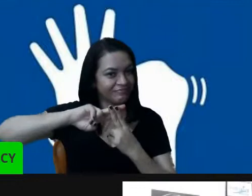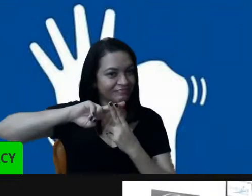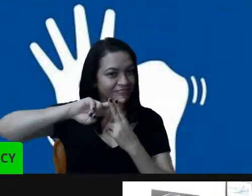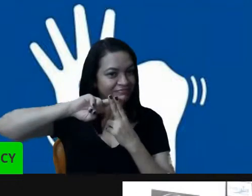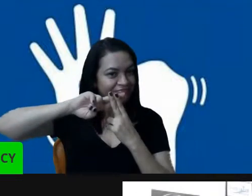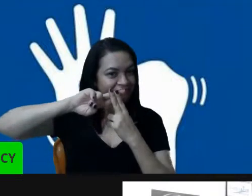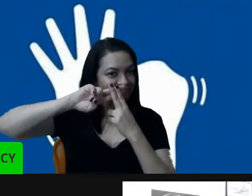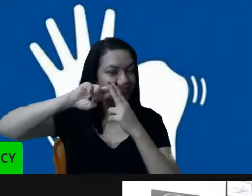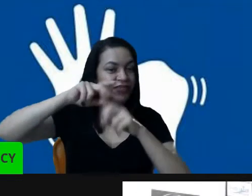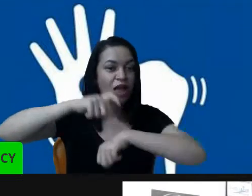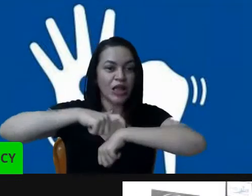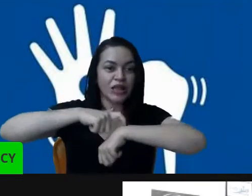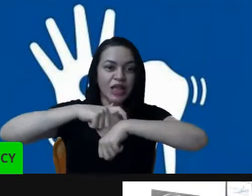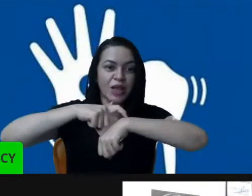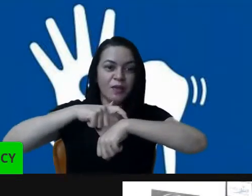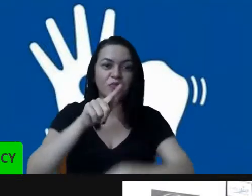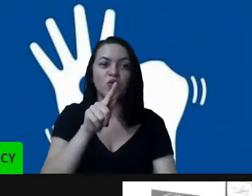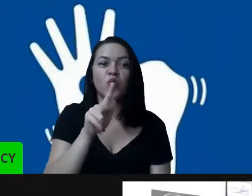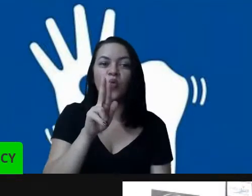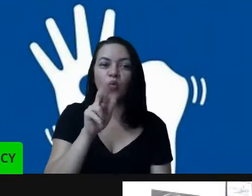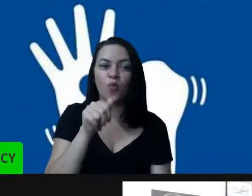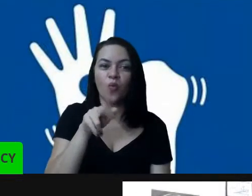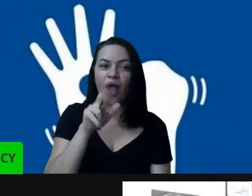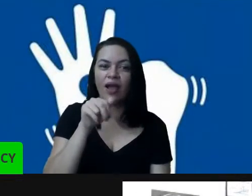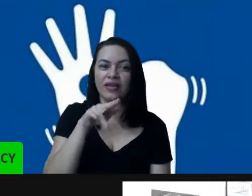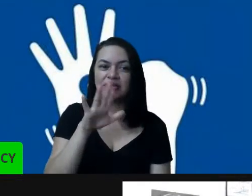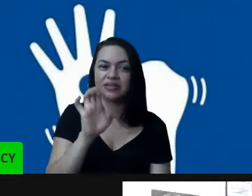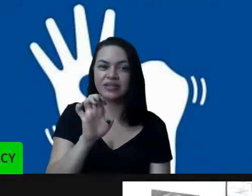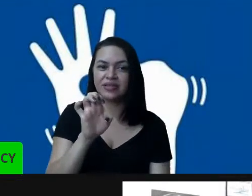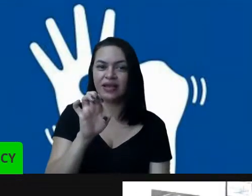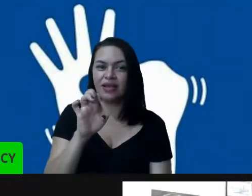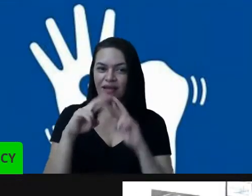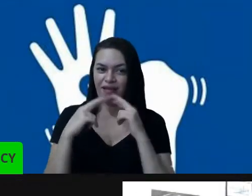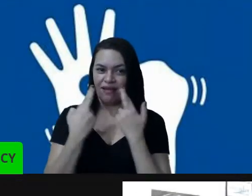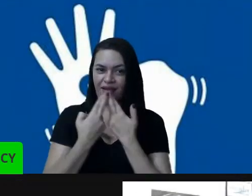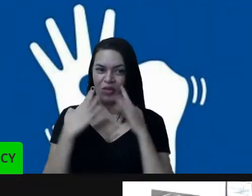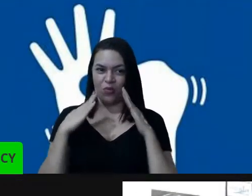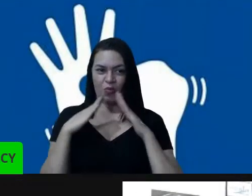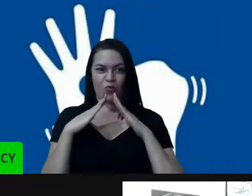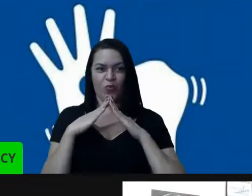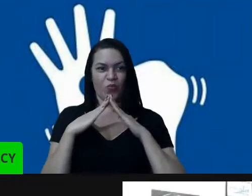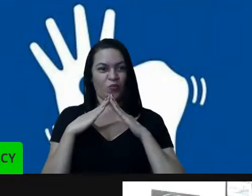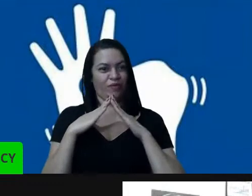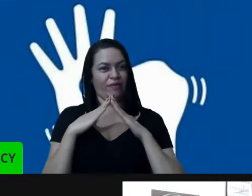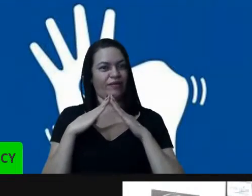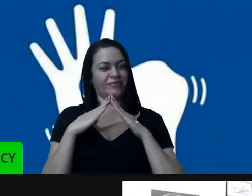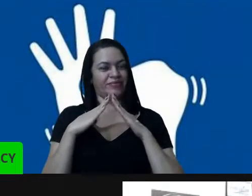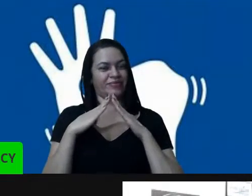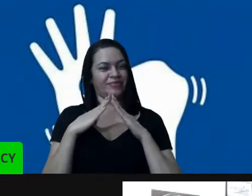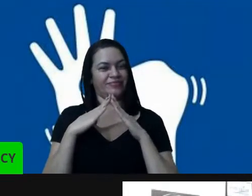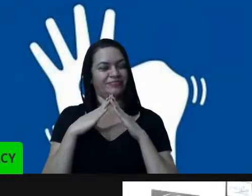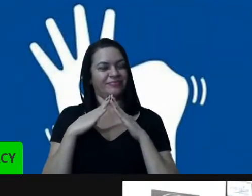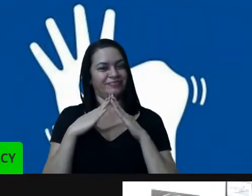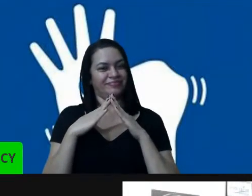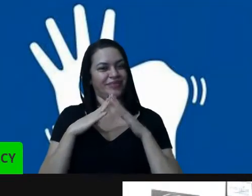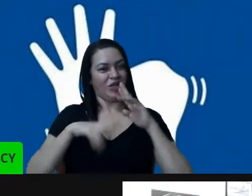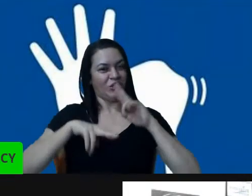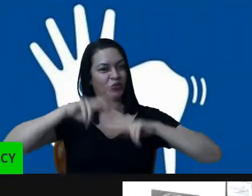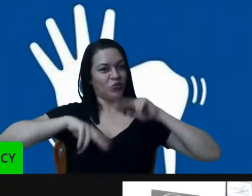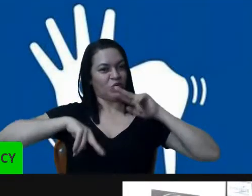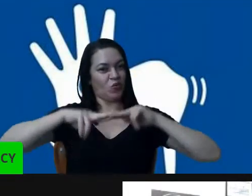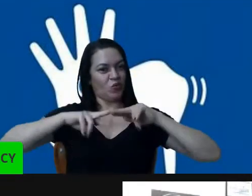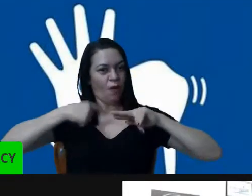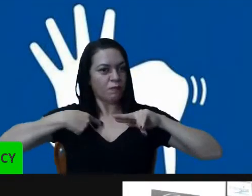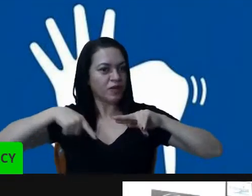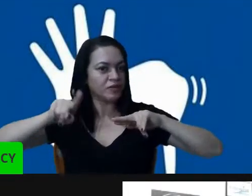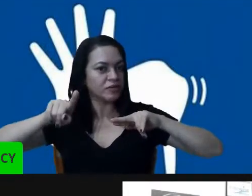de guarnecer em casa, tá? Usem, Tempo de guarnecer em casa. se sai mesmo só por necessidade,